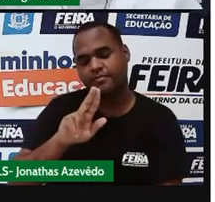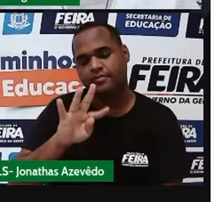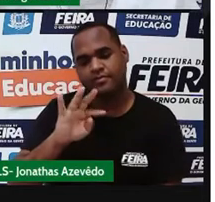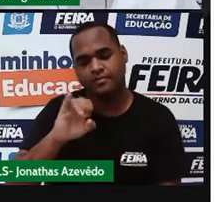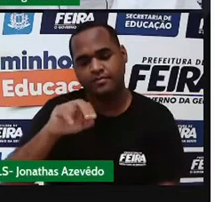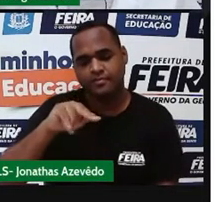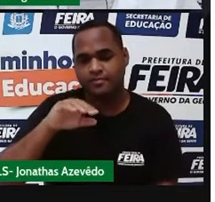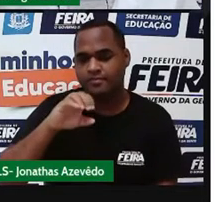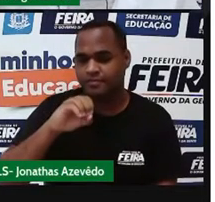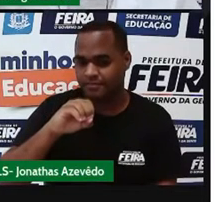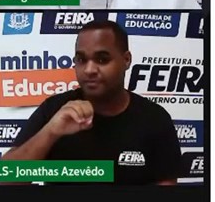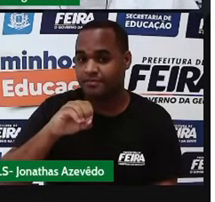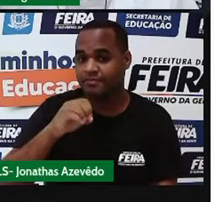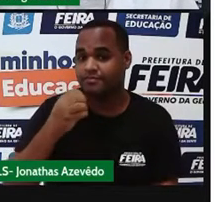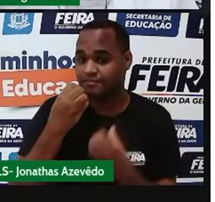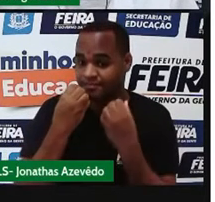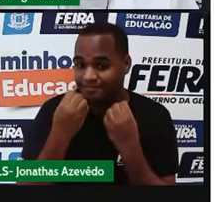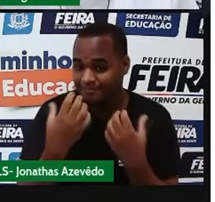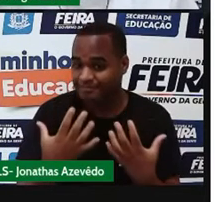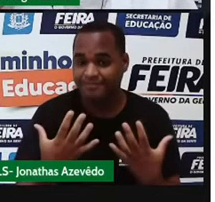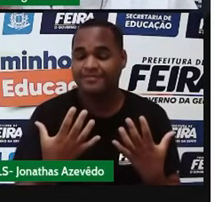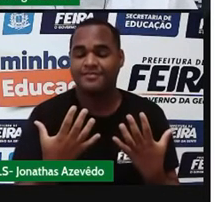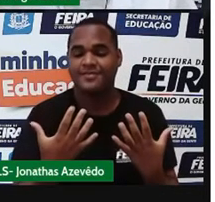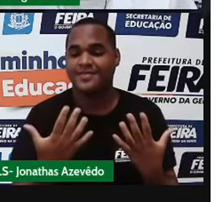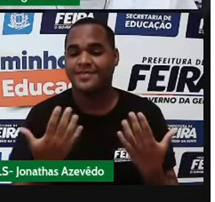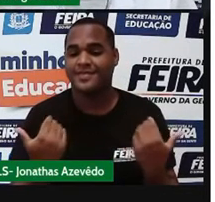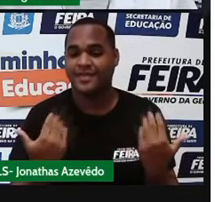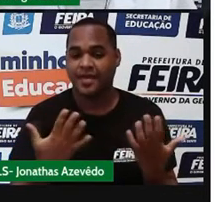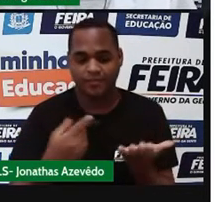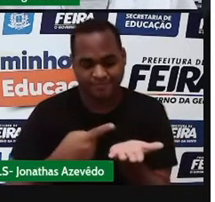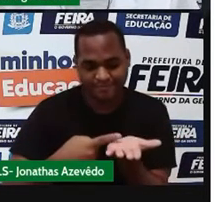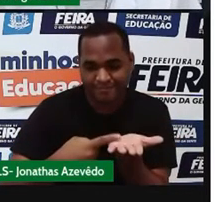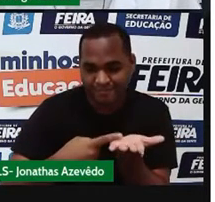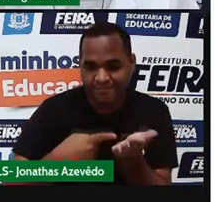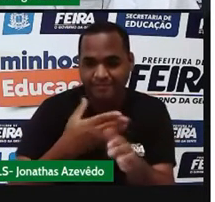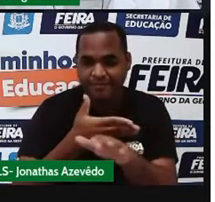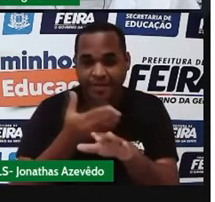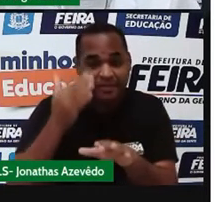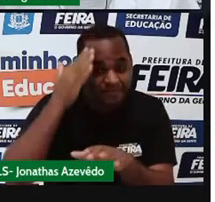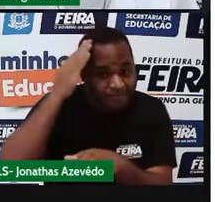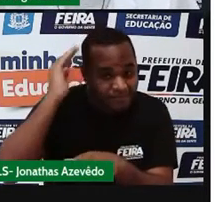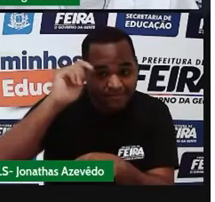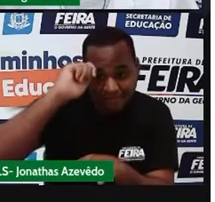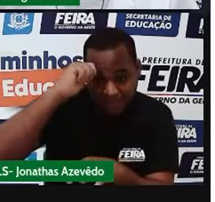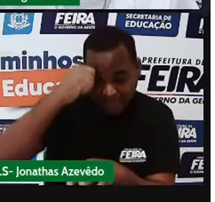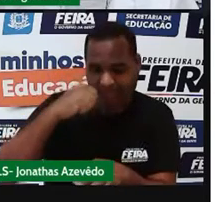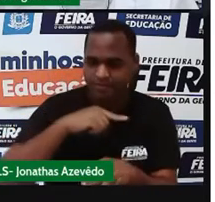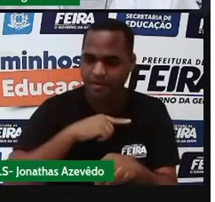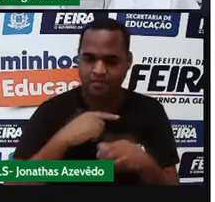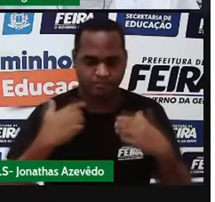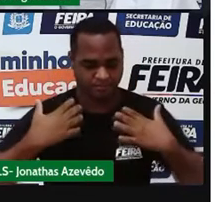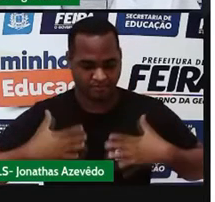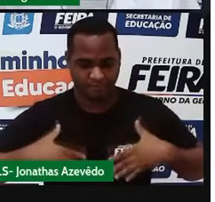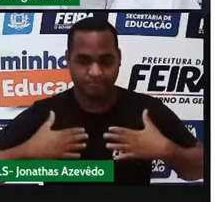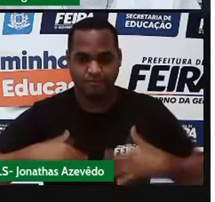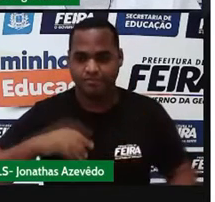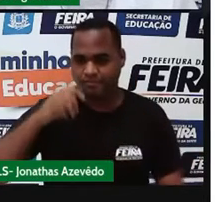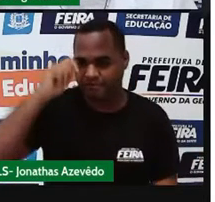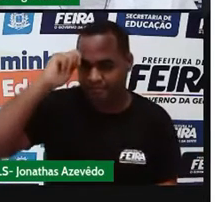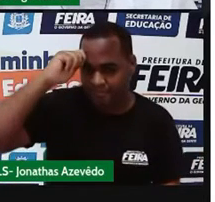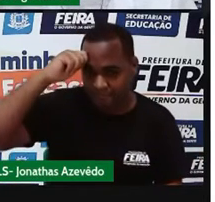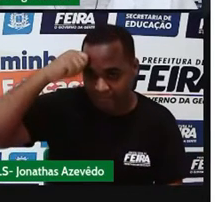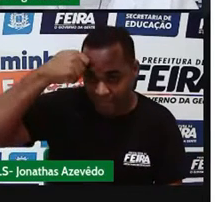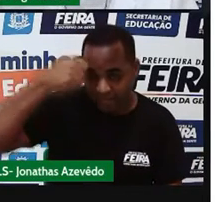Dias Lima e tenho pele branca cabelos e o vestido aqui é uma camisa branca